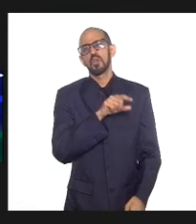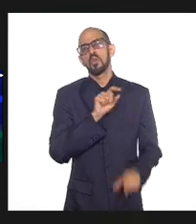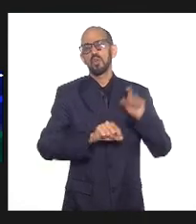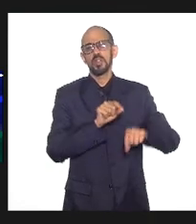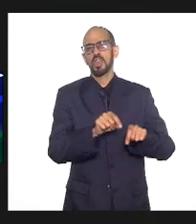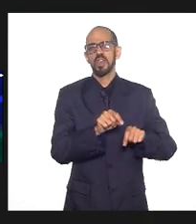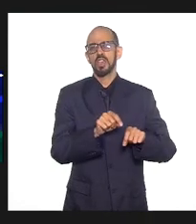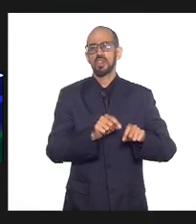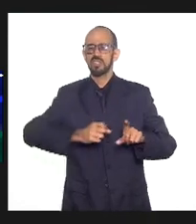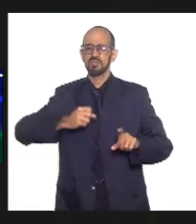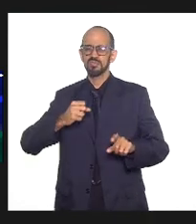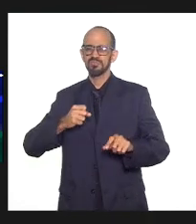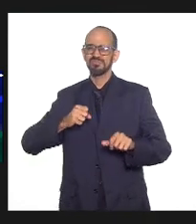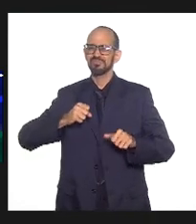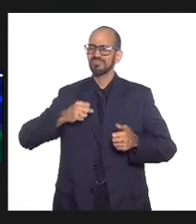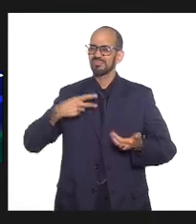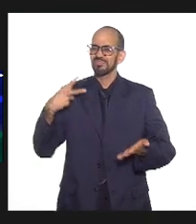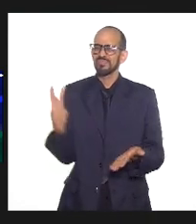sendo